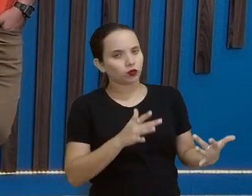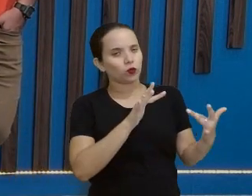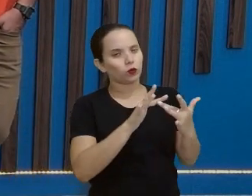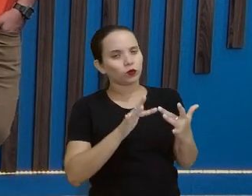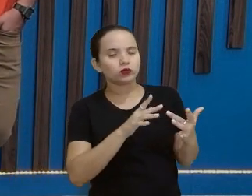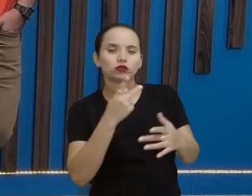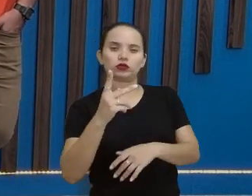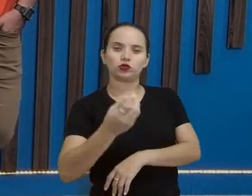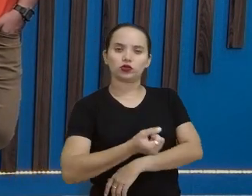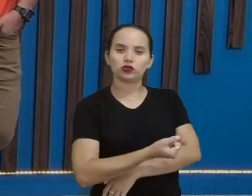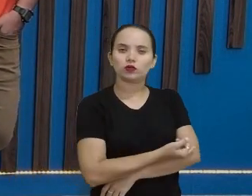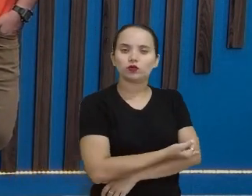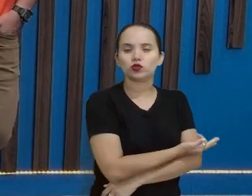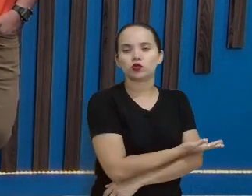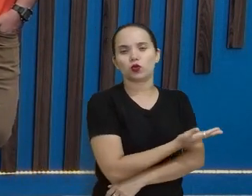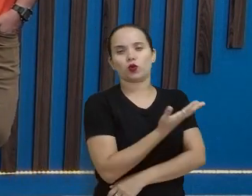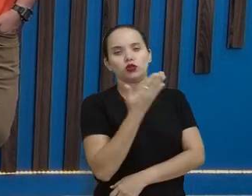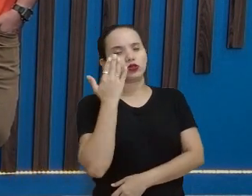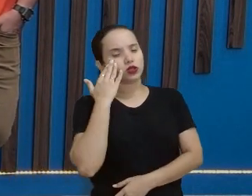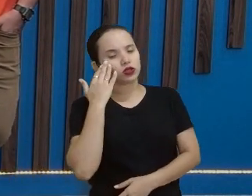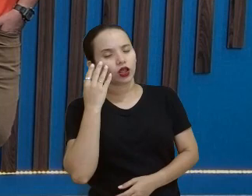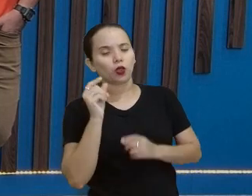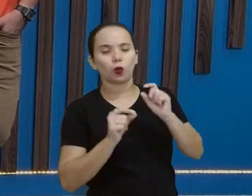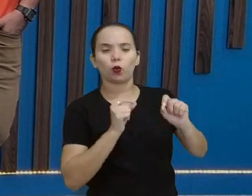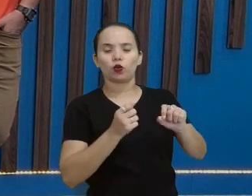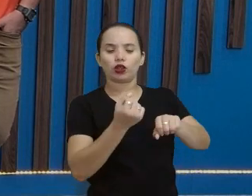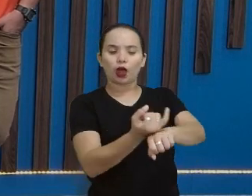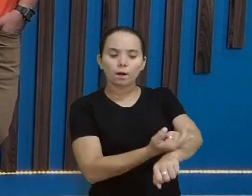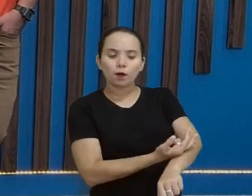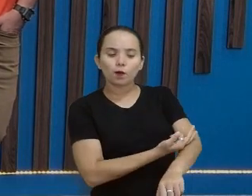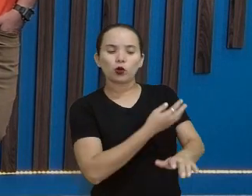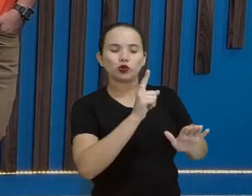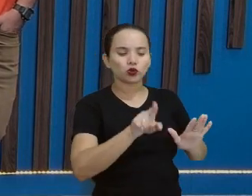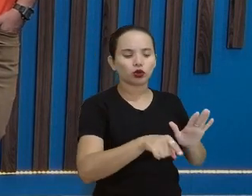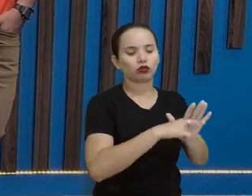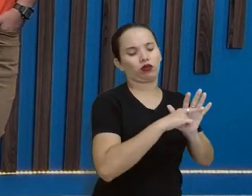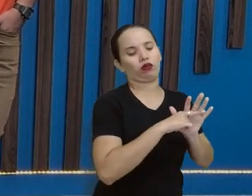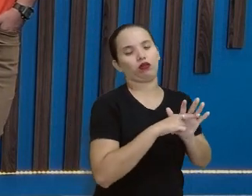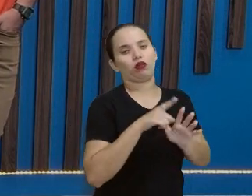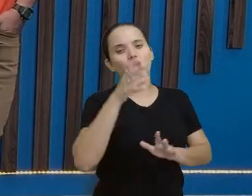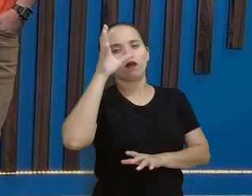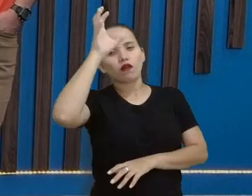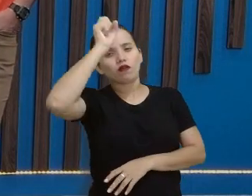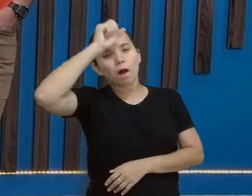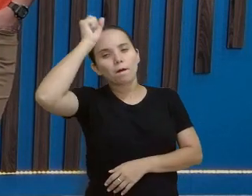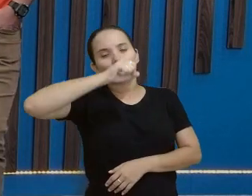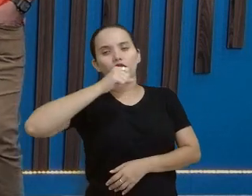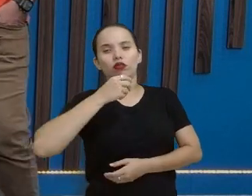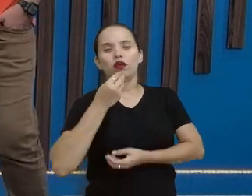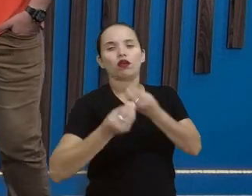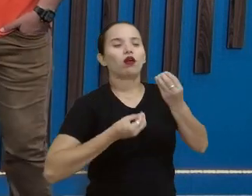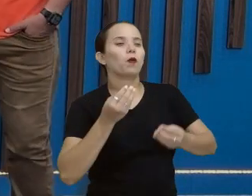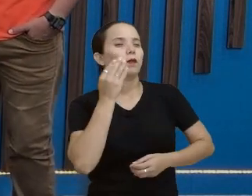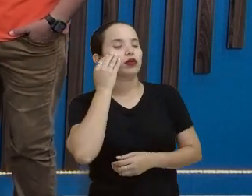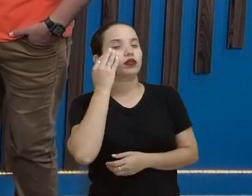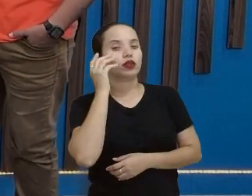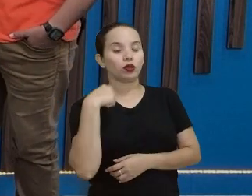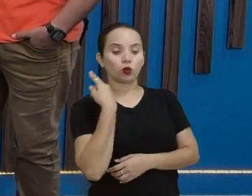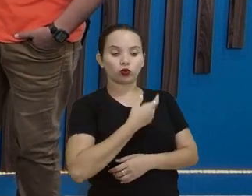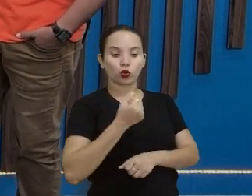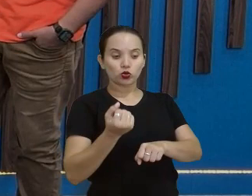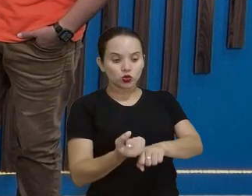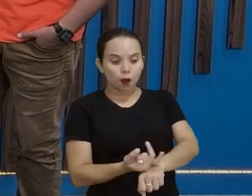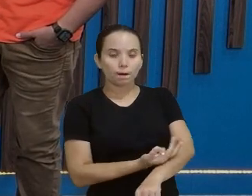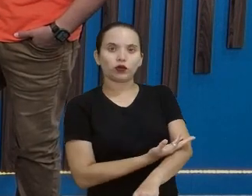emoções, sabe o que é que lhe traz emoções negativas, a gente vai aprendendo a lidar com nossos sentimentos, com o nosso emocional